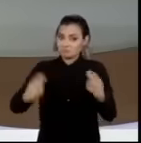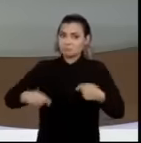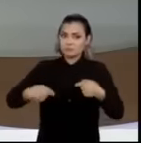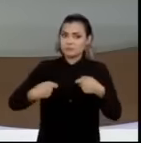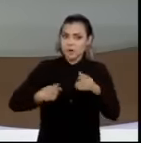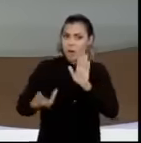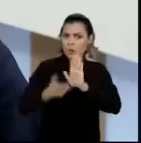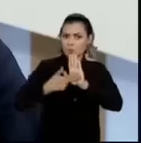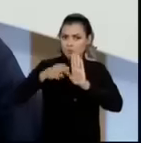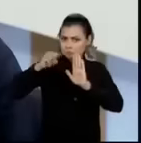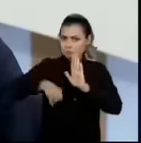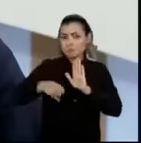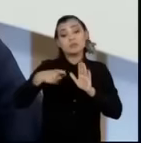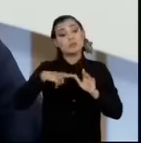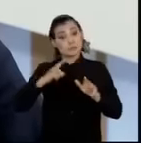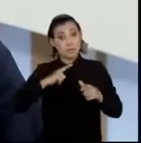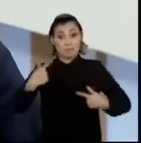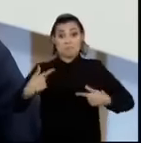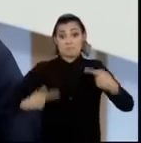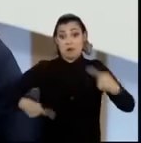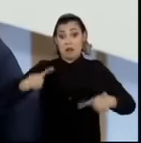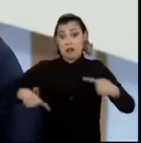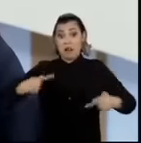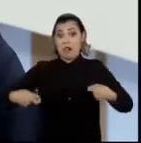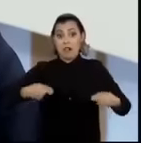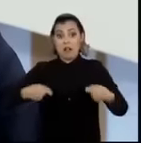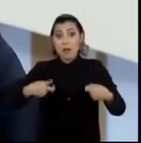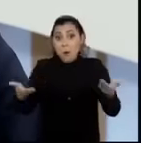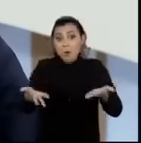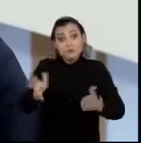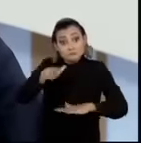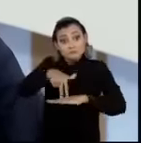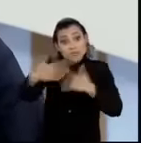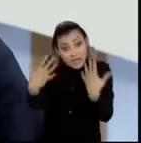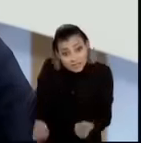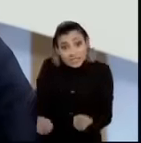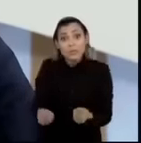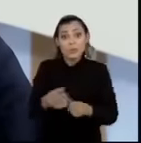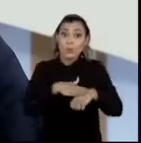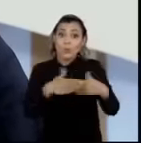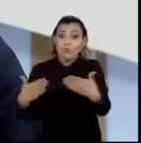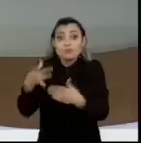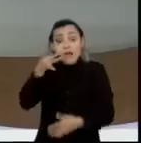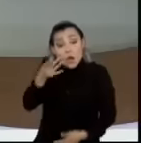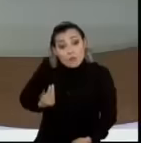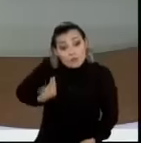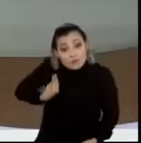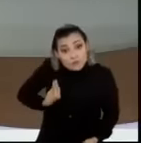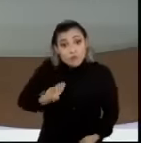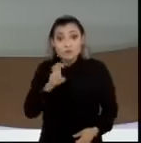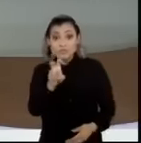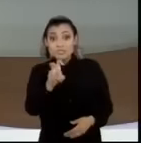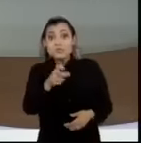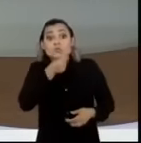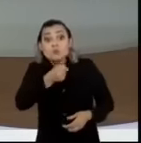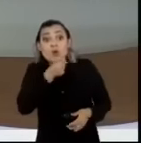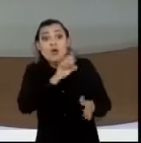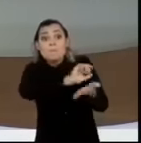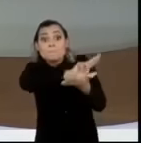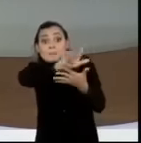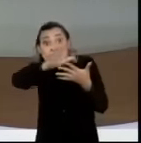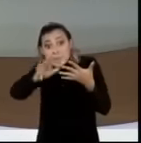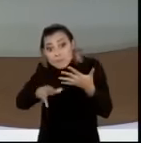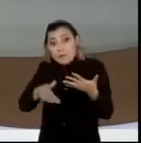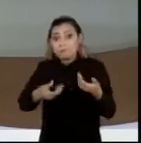reconhecer que no meio de toda essa crise, o senhor ter vindo aqui ao programa conversar ao vivo com 5 jornalistas